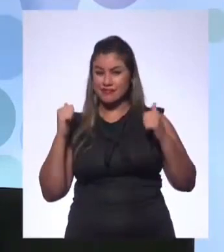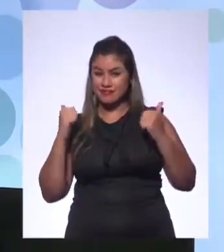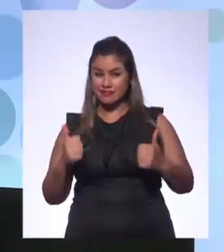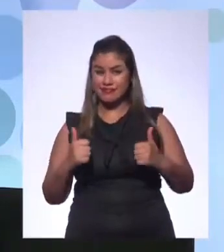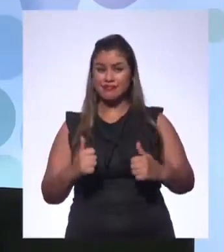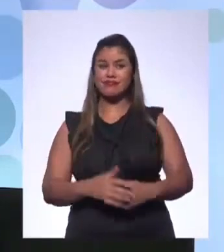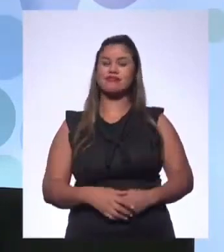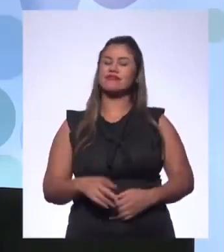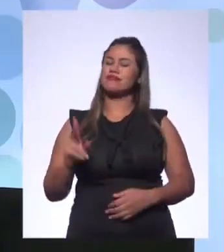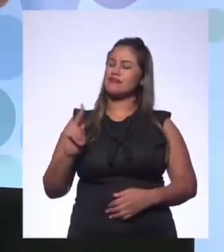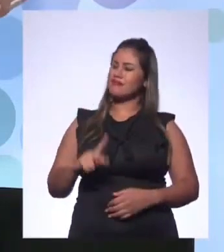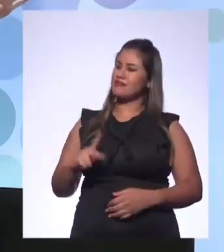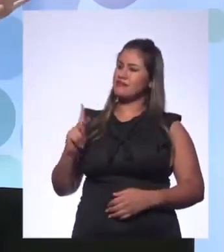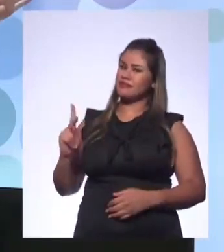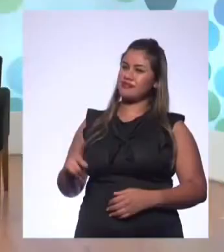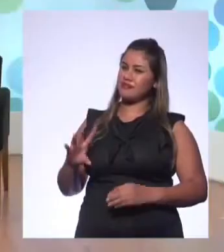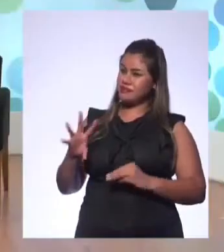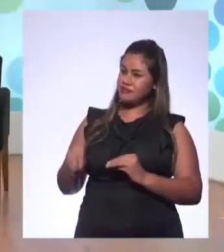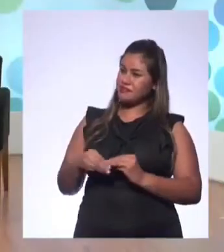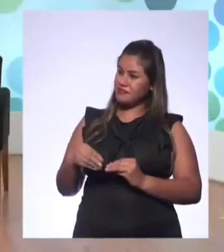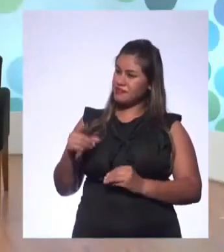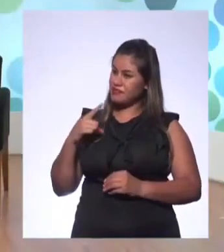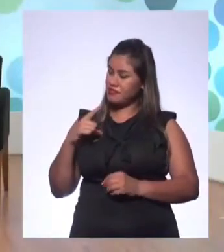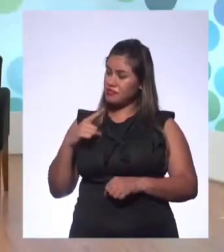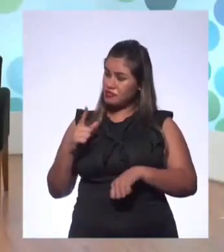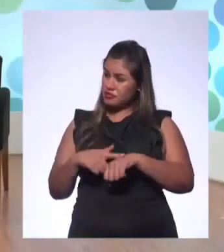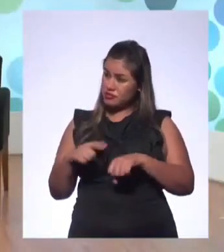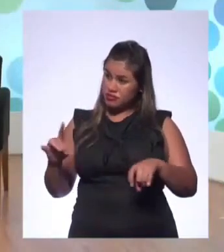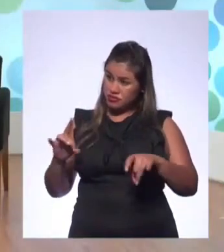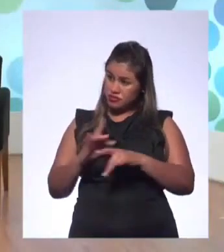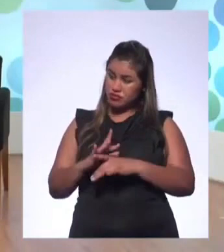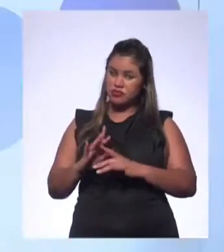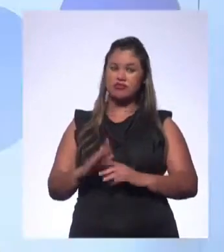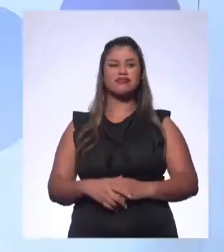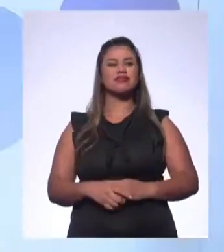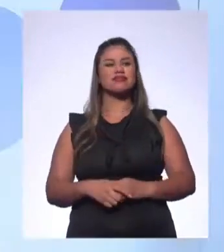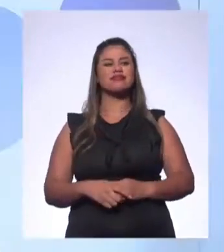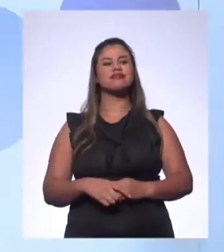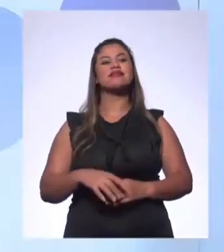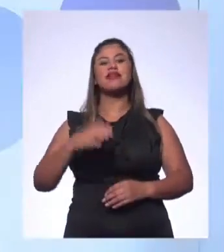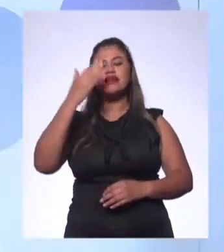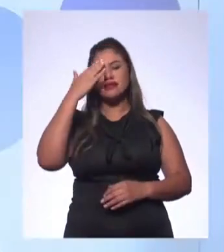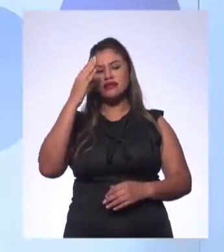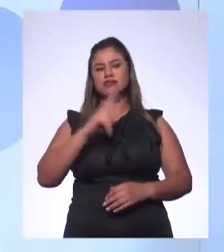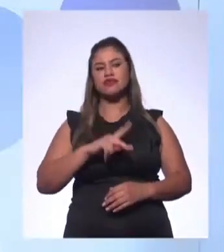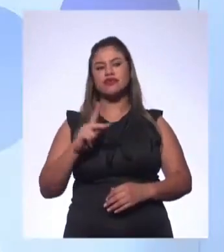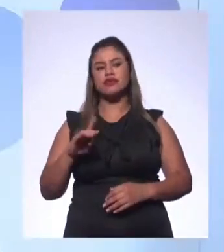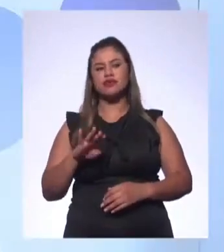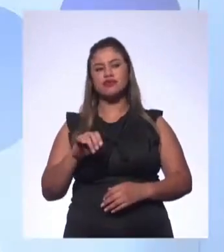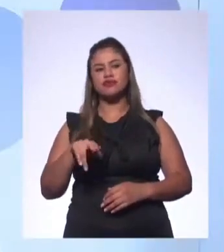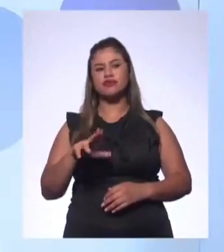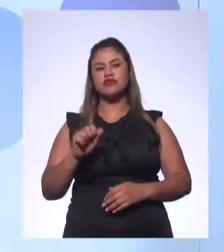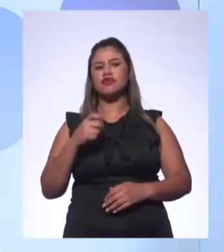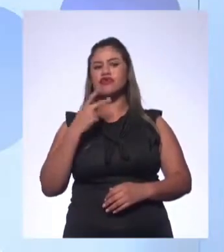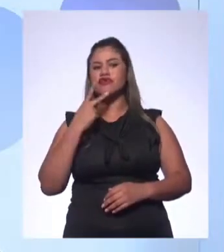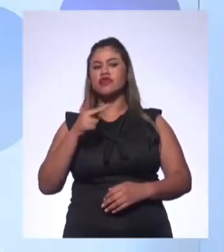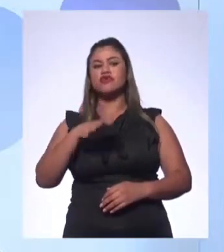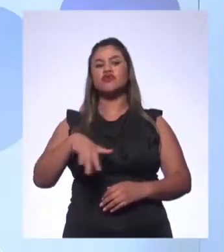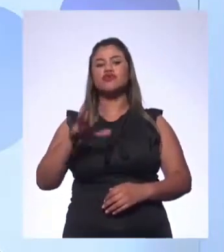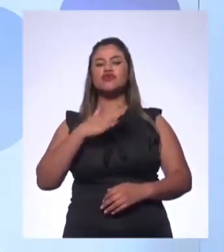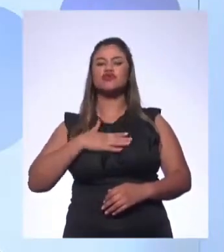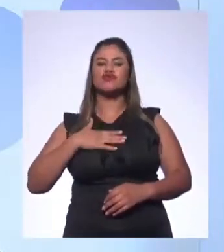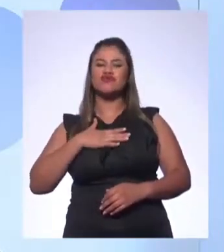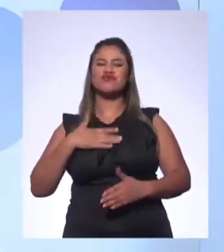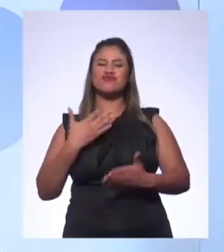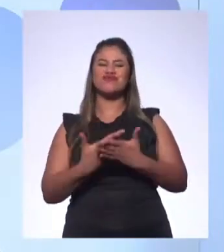beleza? Professora, olha, tá mais alguma coisinha que a gente já está terminando? Só agradecer à professora Bruna, que ela colocou aqui que os alunos gostaram muito